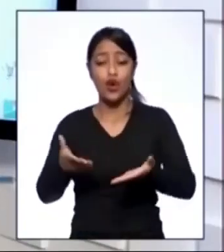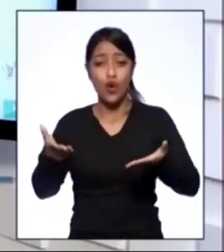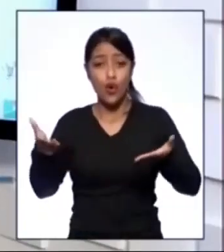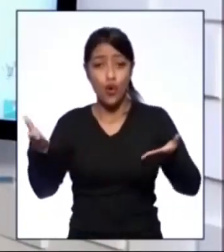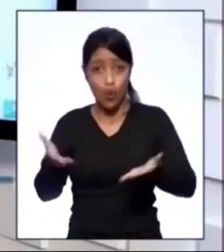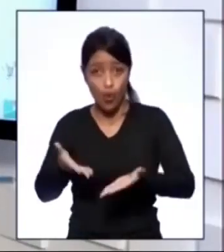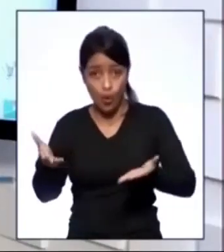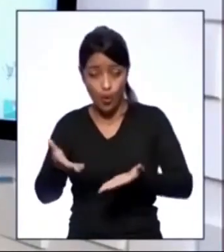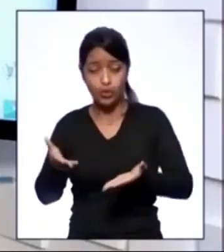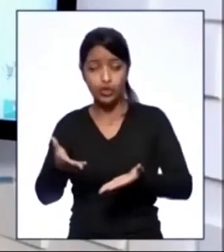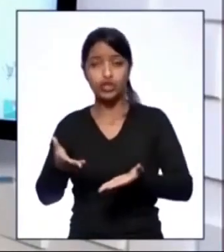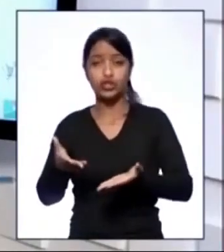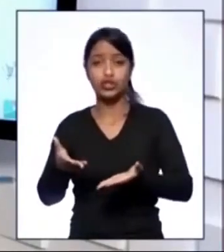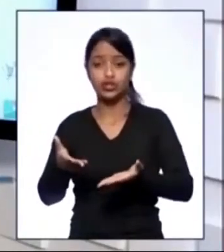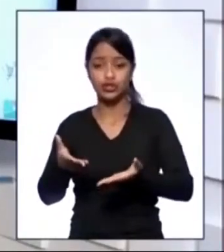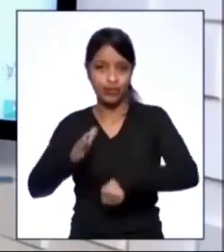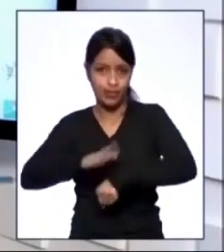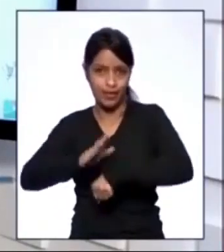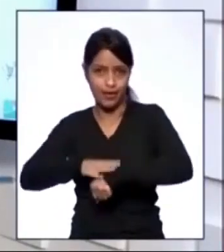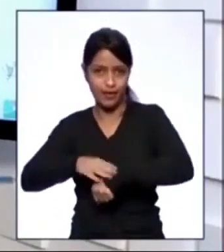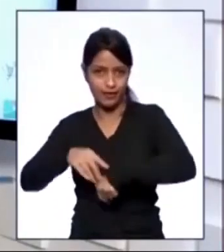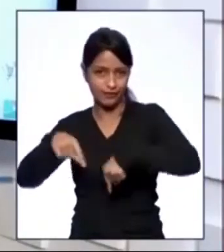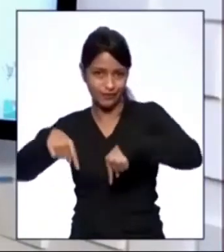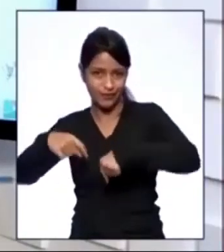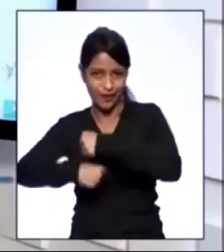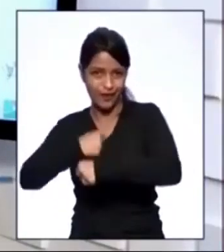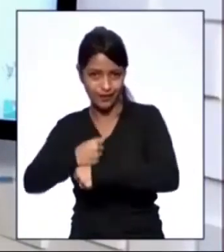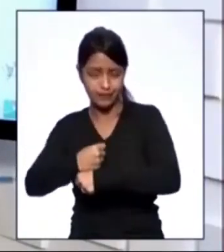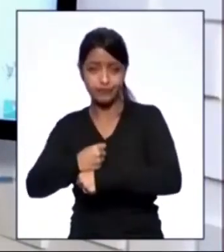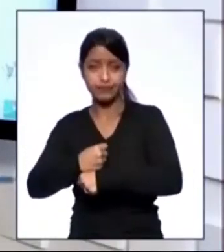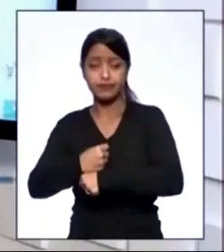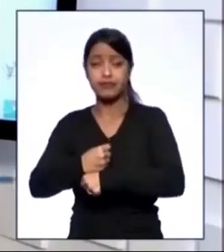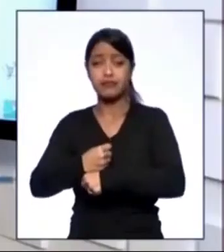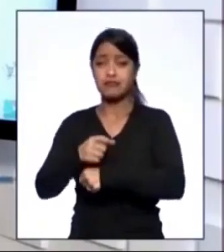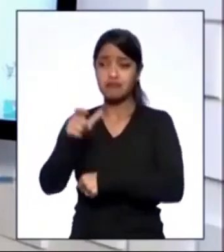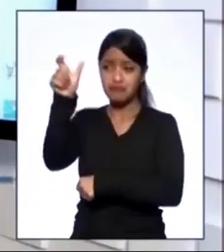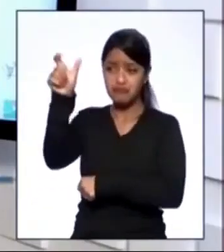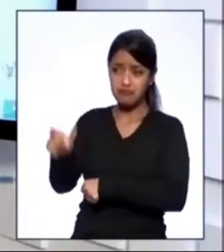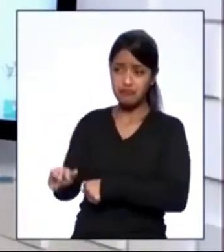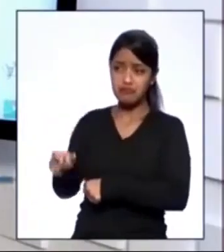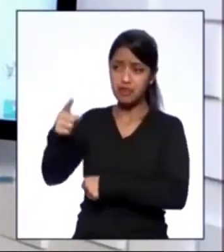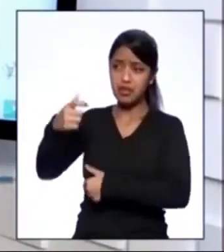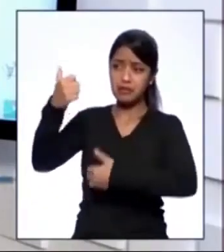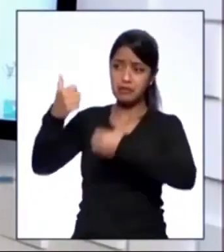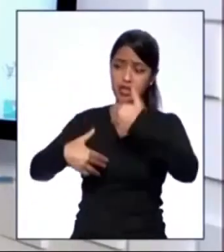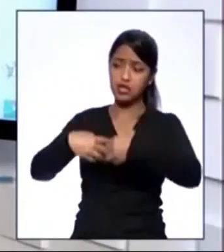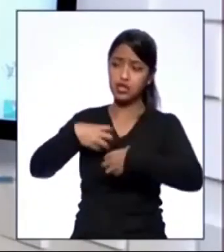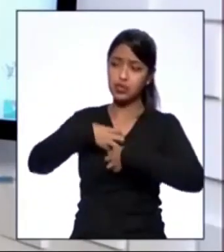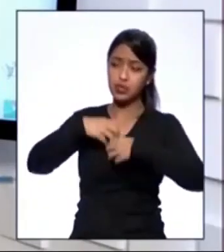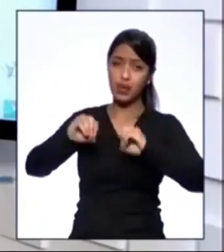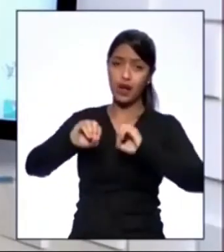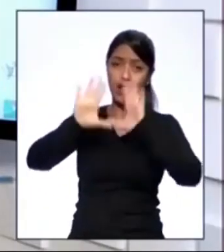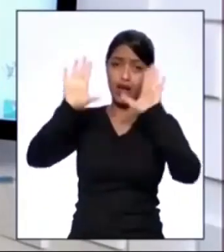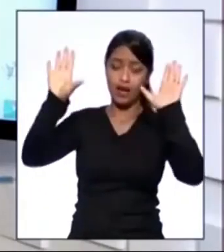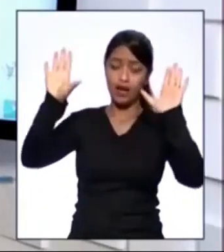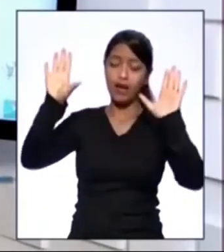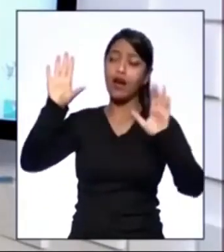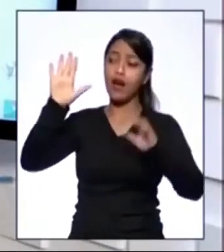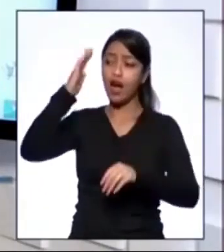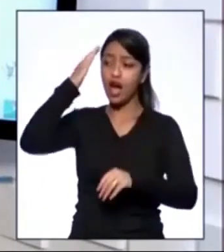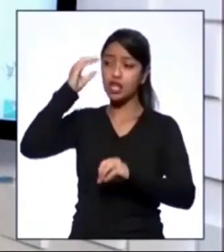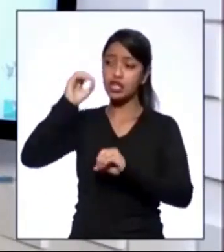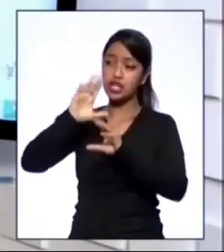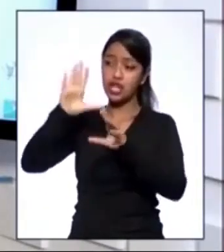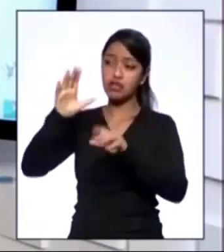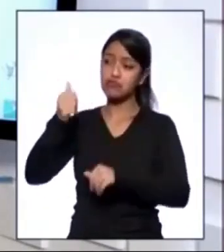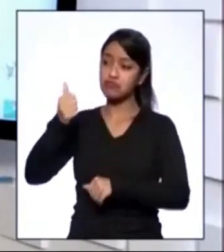mais valor você ouvir uma pessoa falar de um jeito objetivo, claro, que você entenda